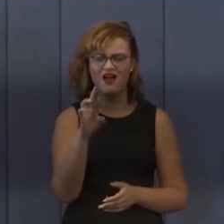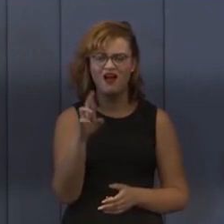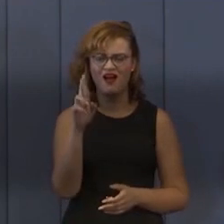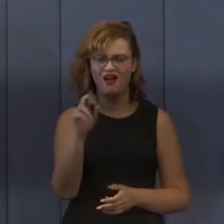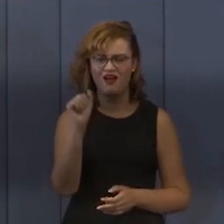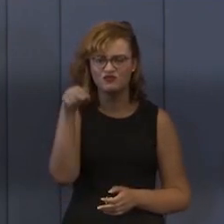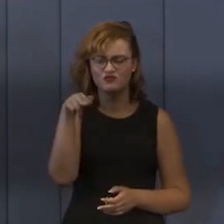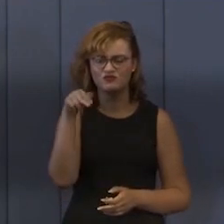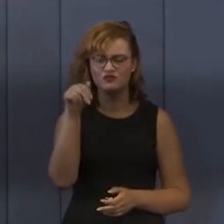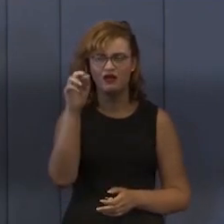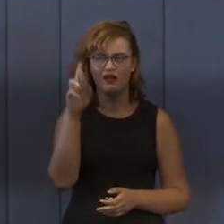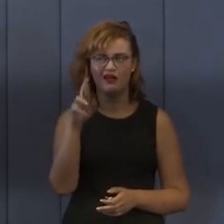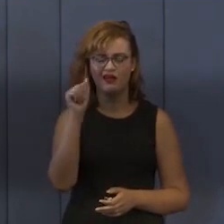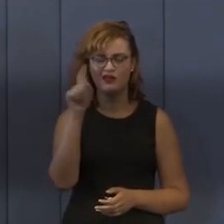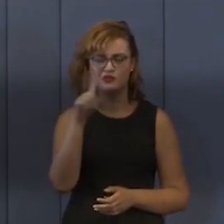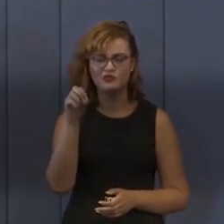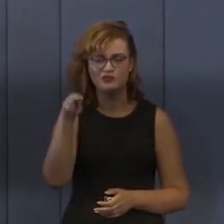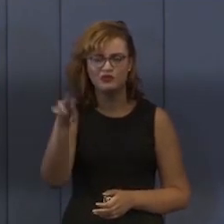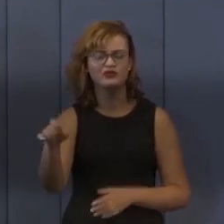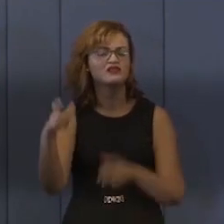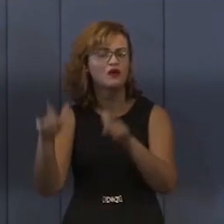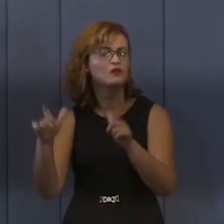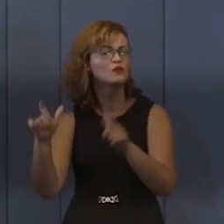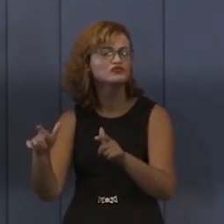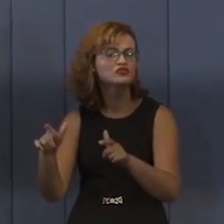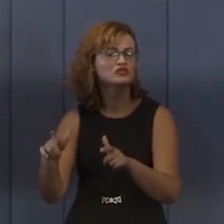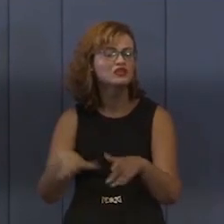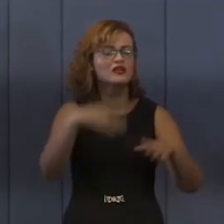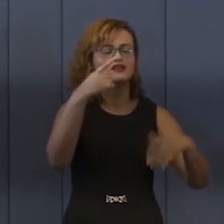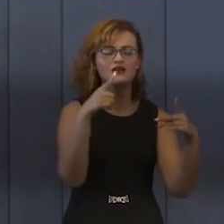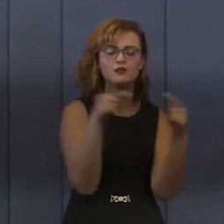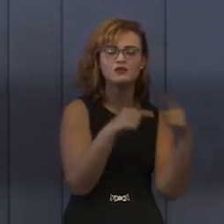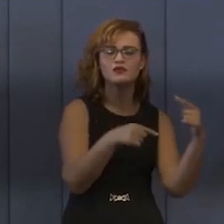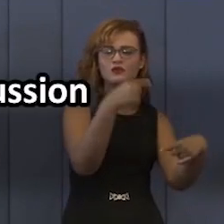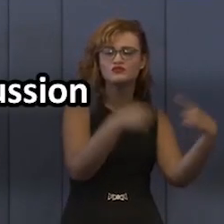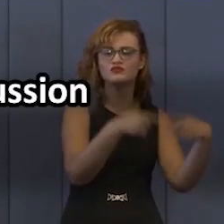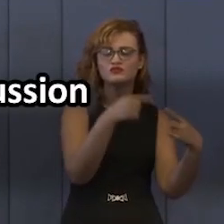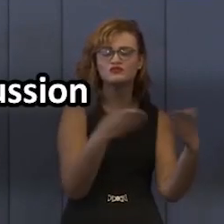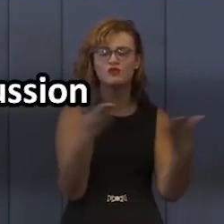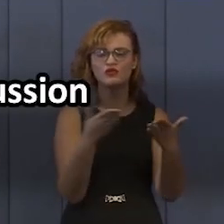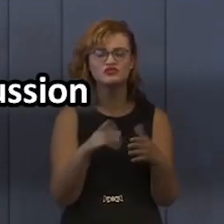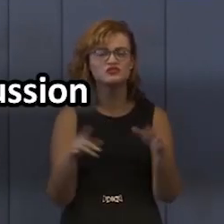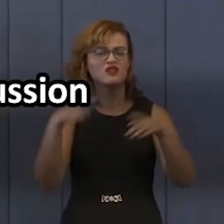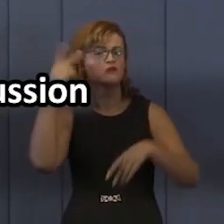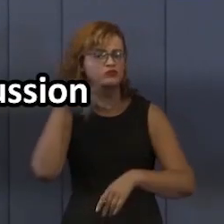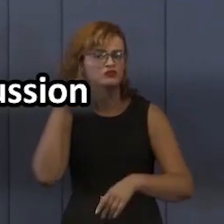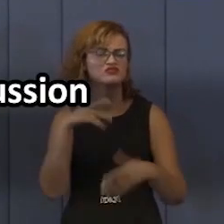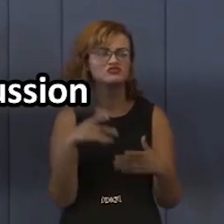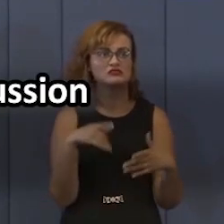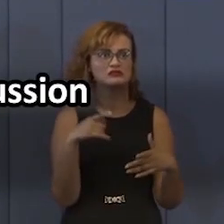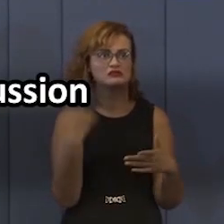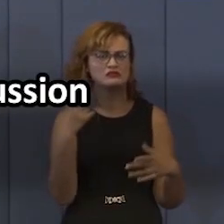Conseguindo dimensionar onde Oran Razzoni está chegando e como é que isso, de certa forma, começa a entrar dentro da